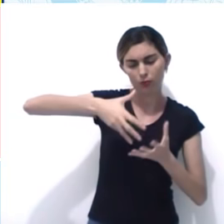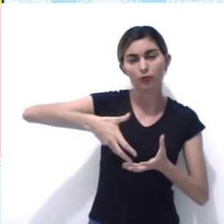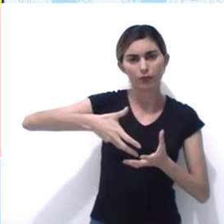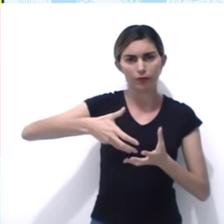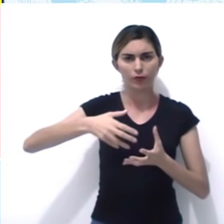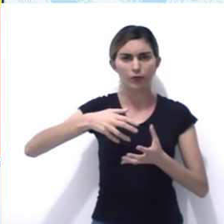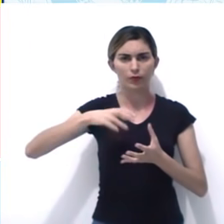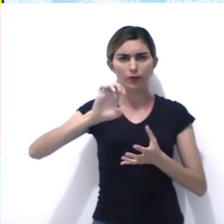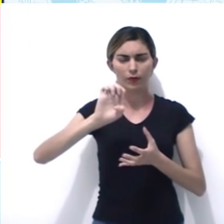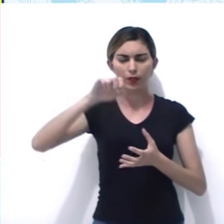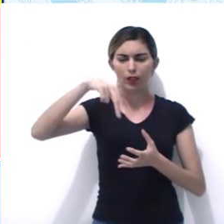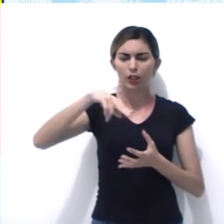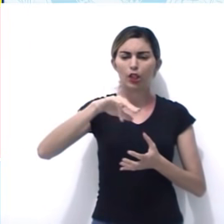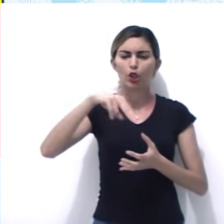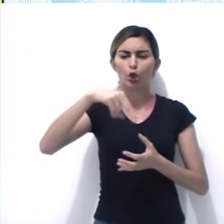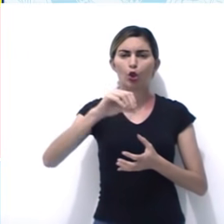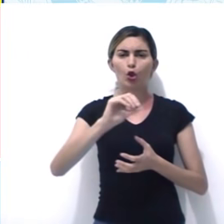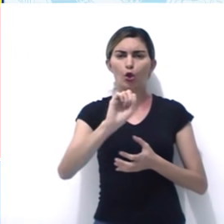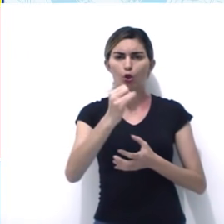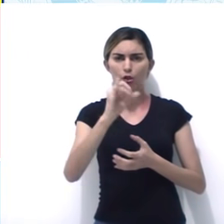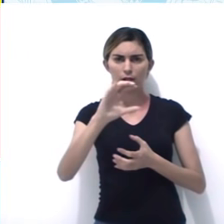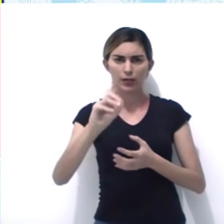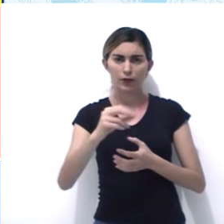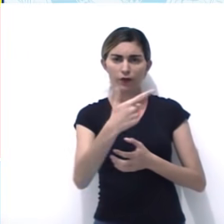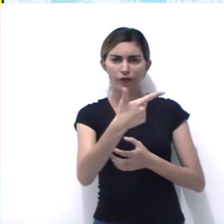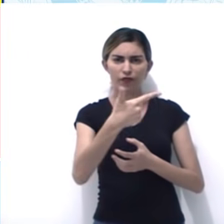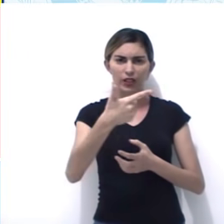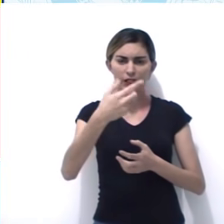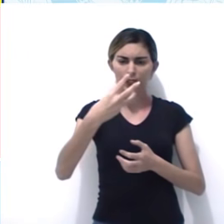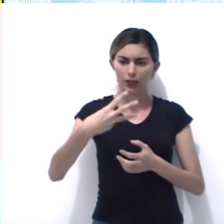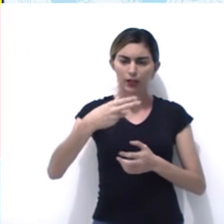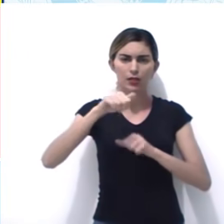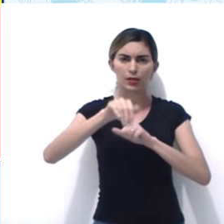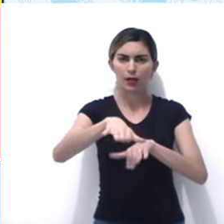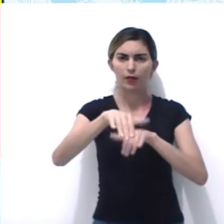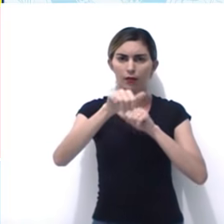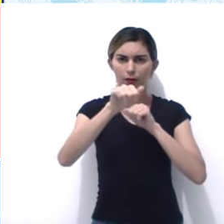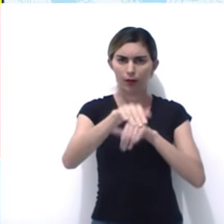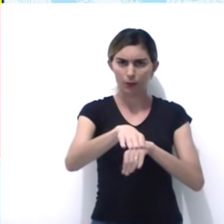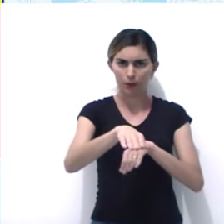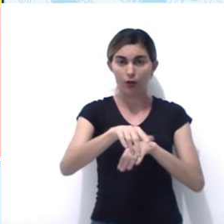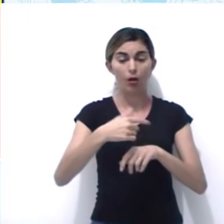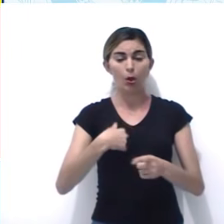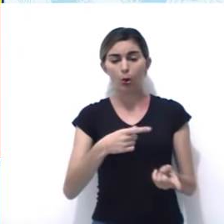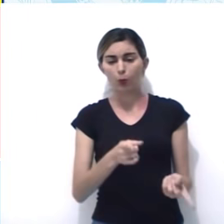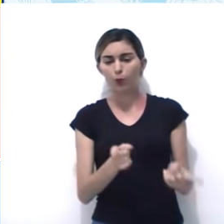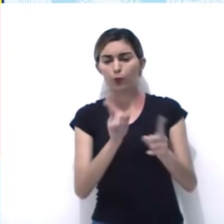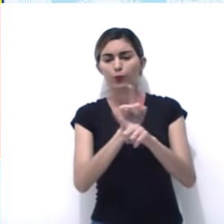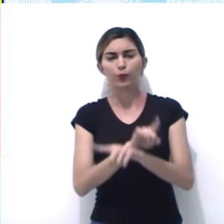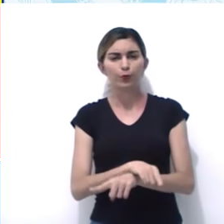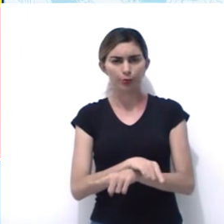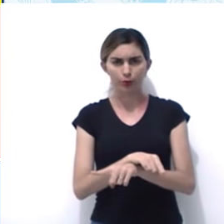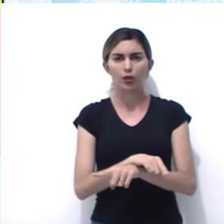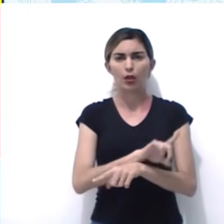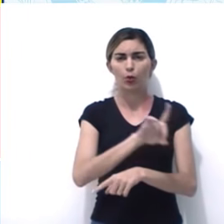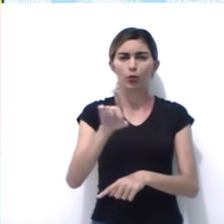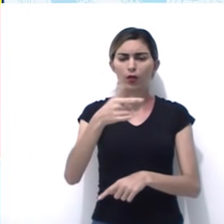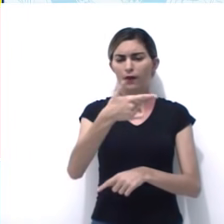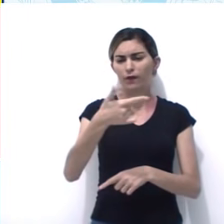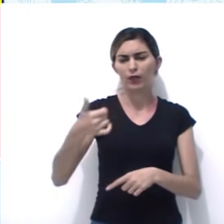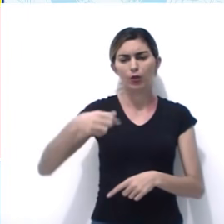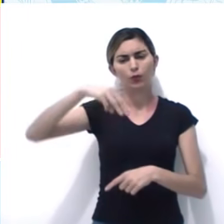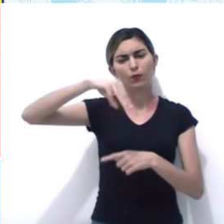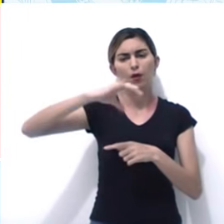equinócio de 23 de setembro eles é oposto ao equinócio do dia 21 de março